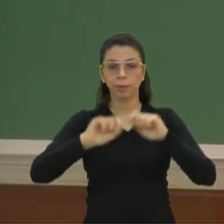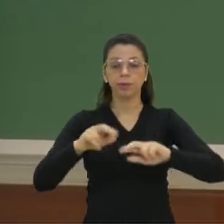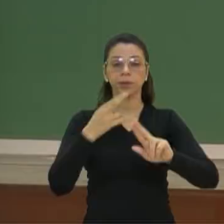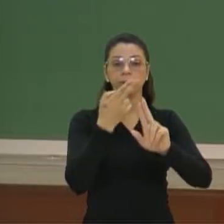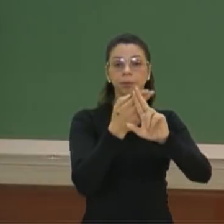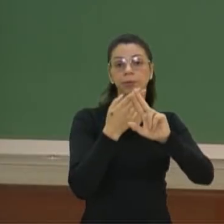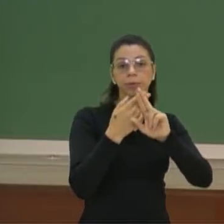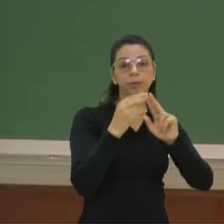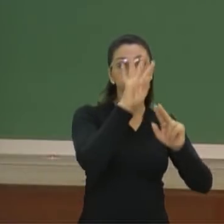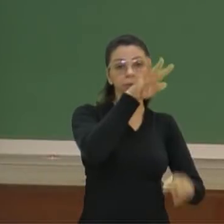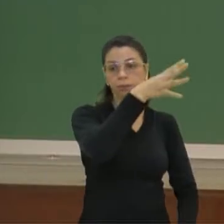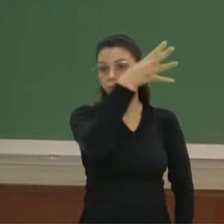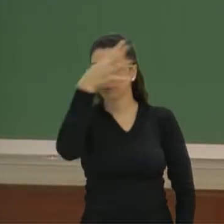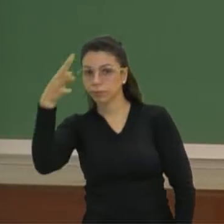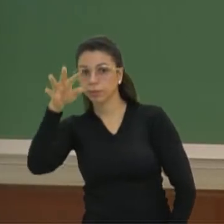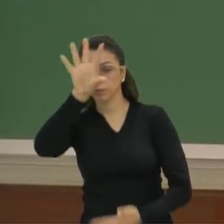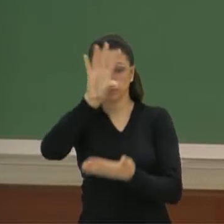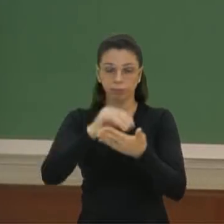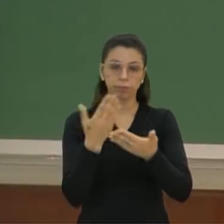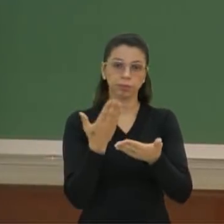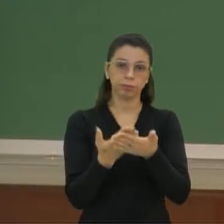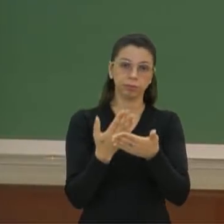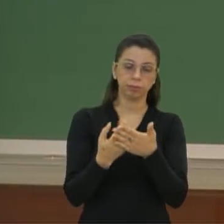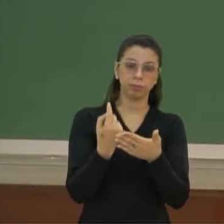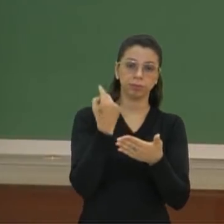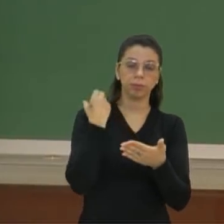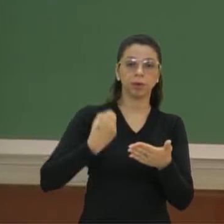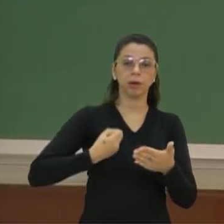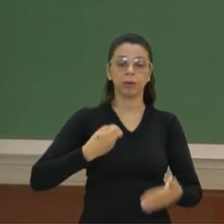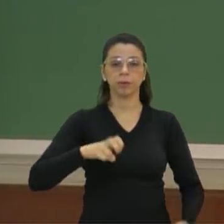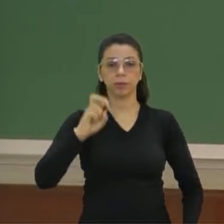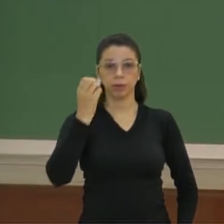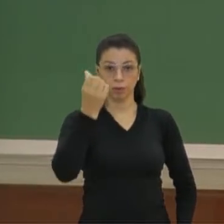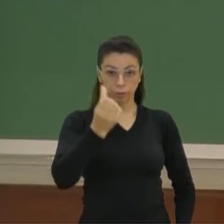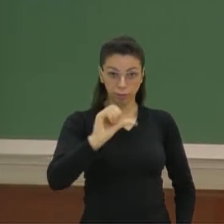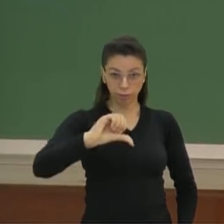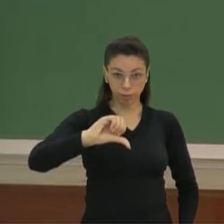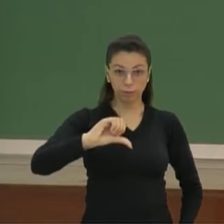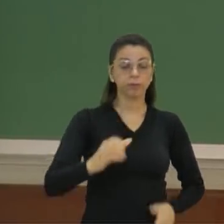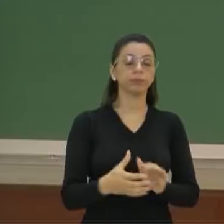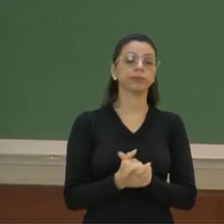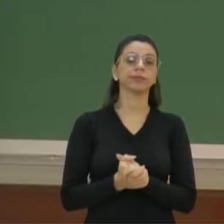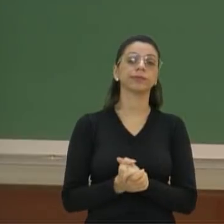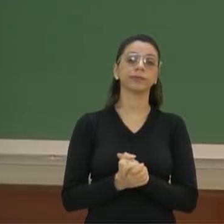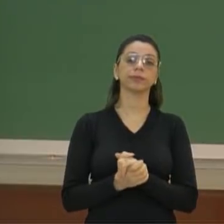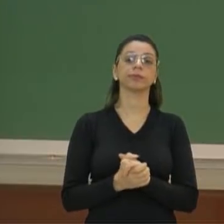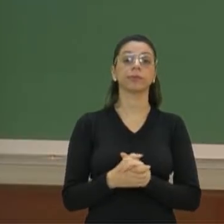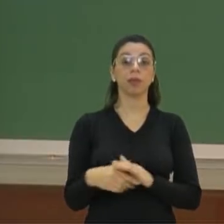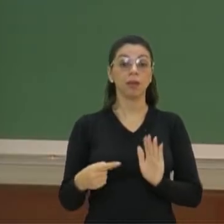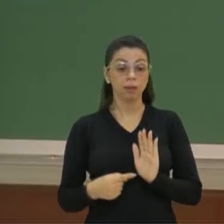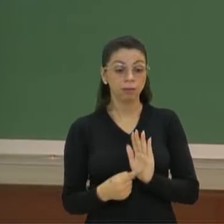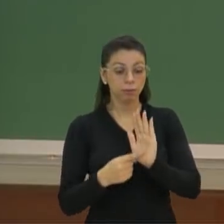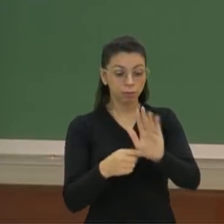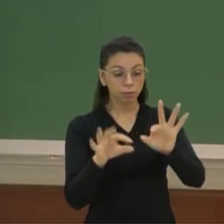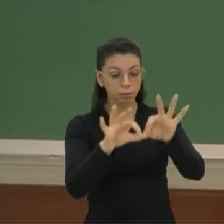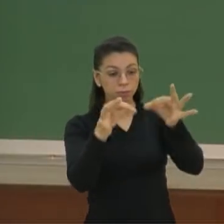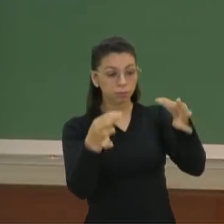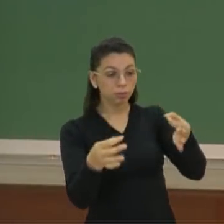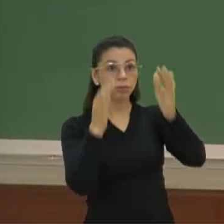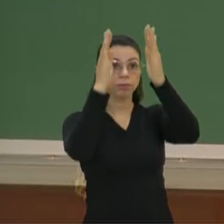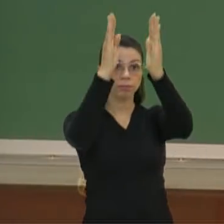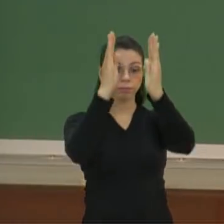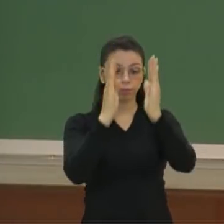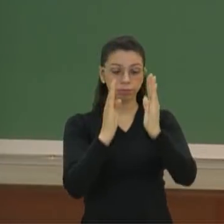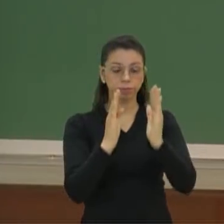mapa conceitual que você copiou na aula anterior, na aula 59? Ele mostrava simples a